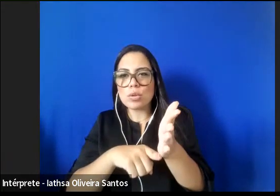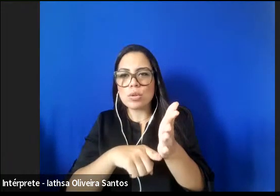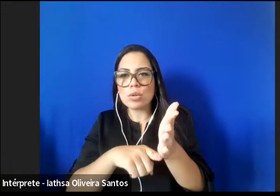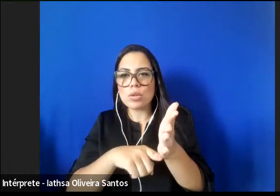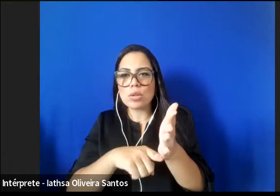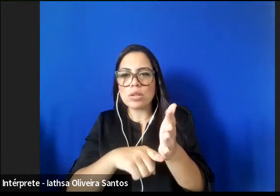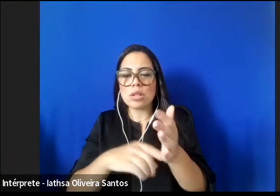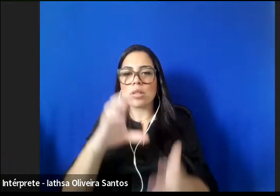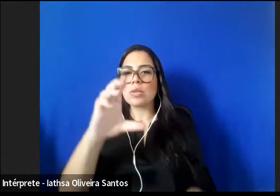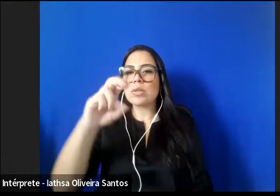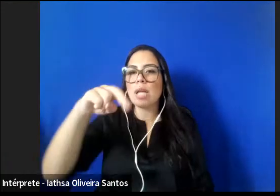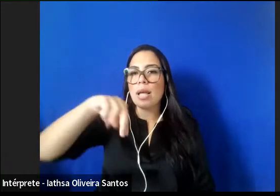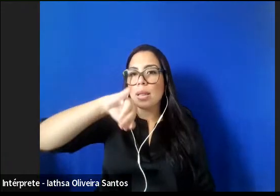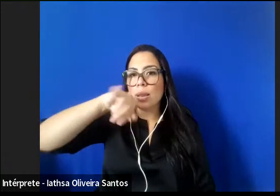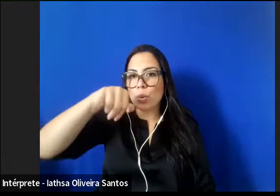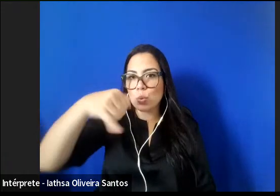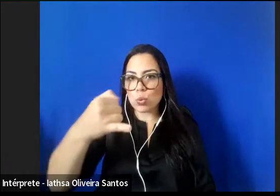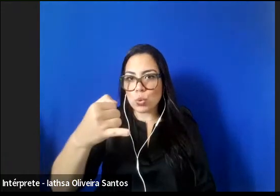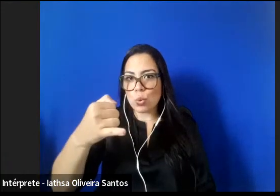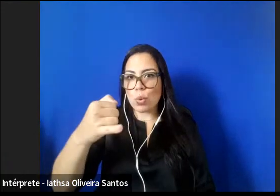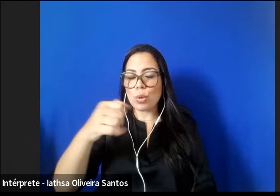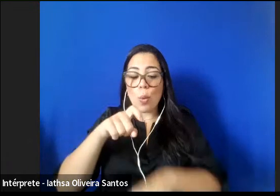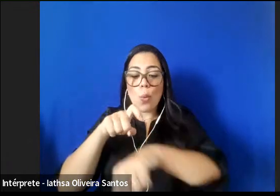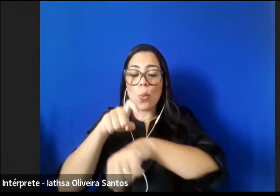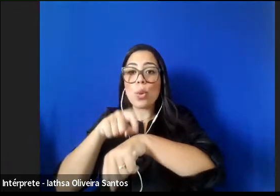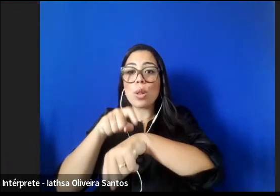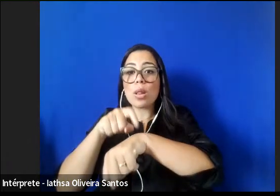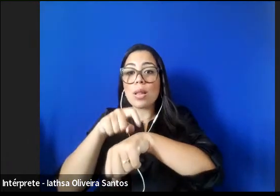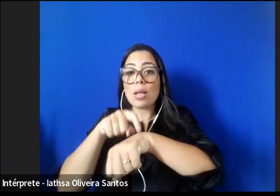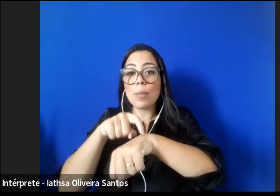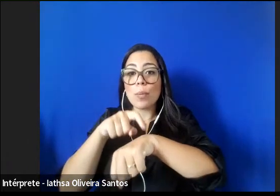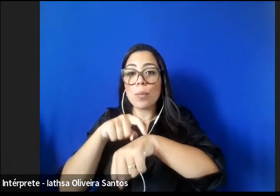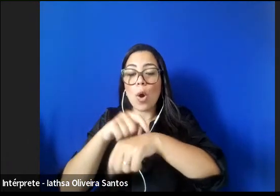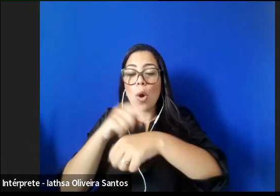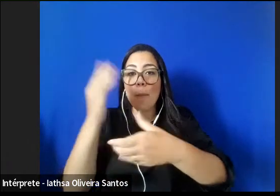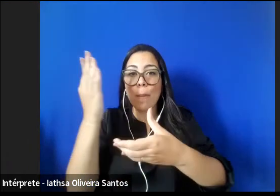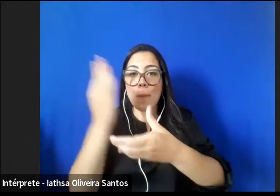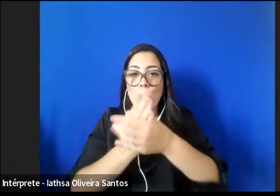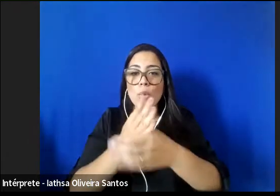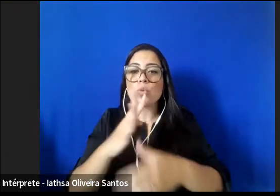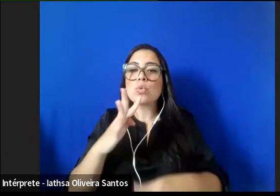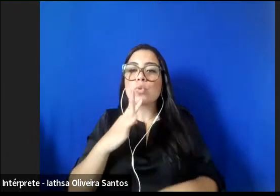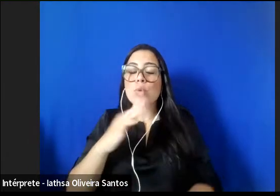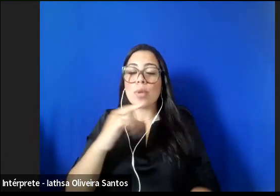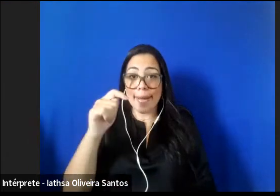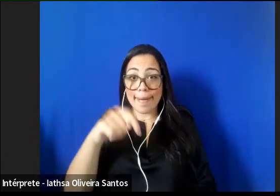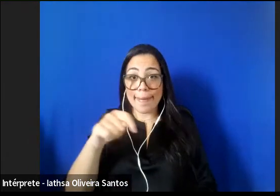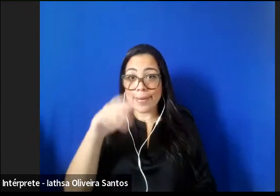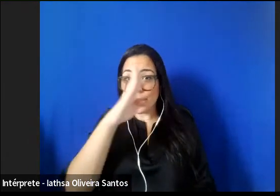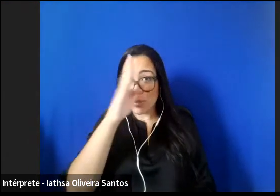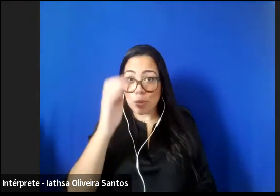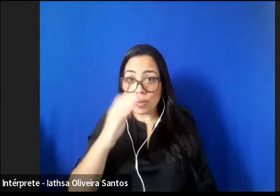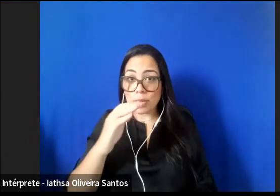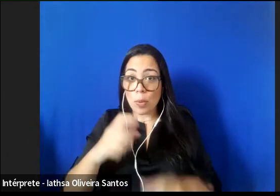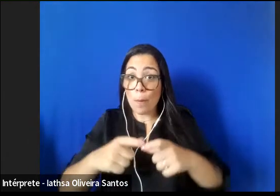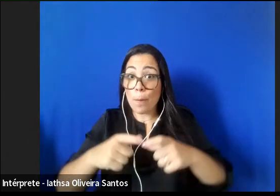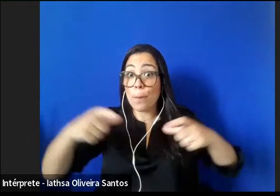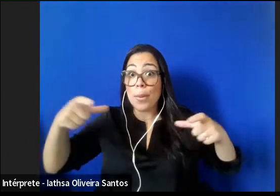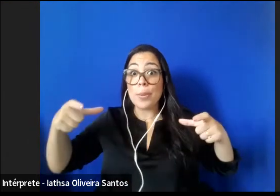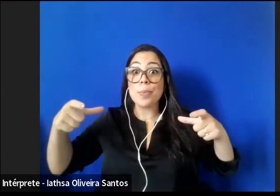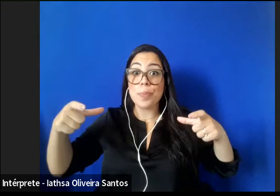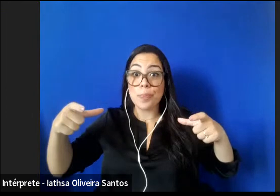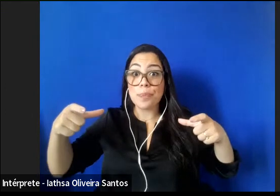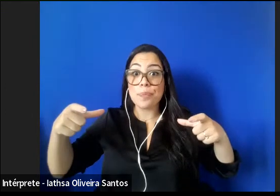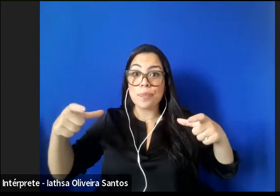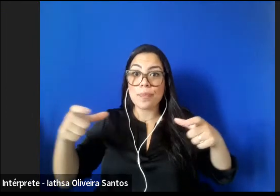CNJ, o tempo de processo de conhecimento nosso aqui é o maior, de primeira